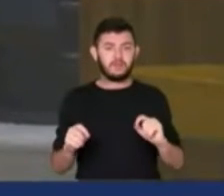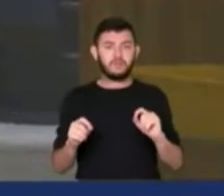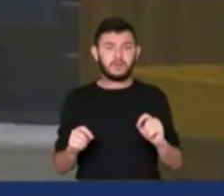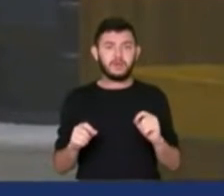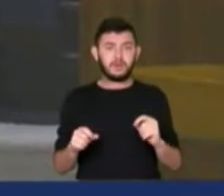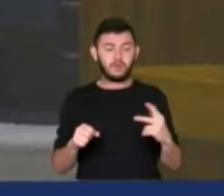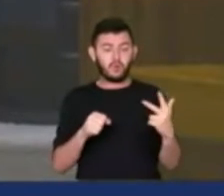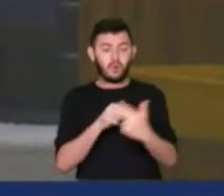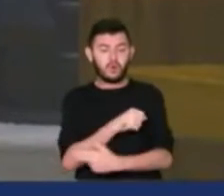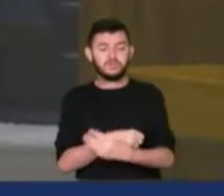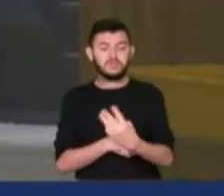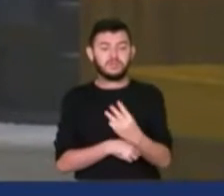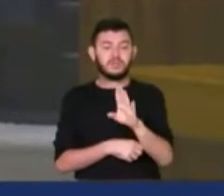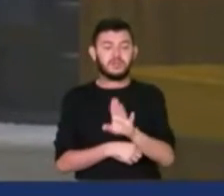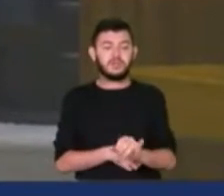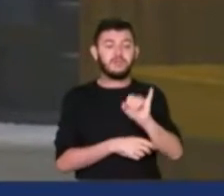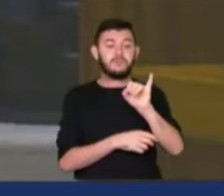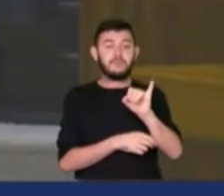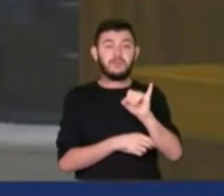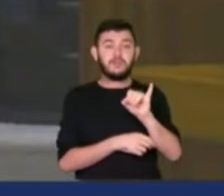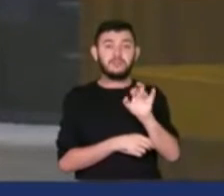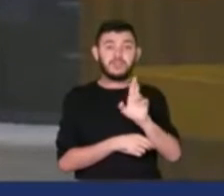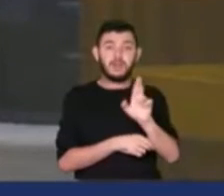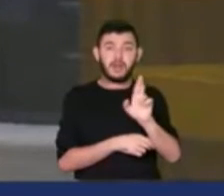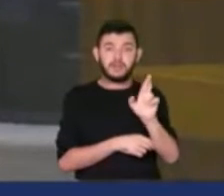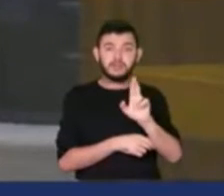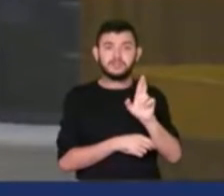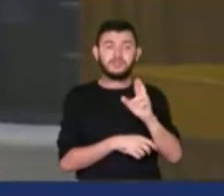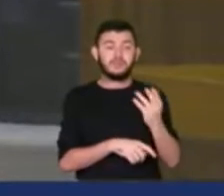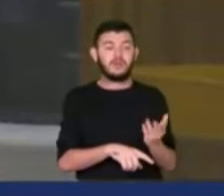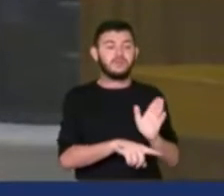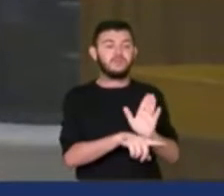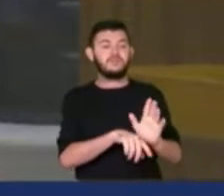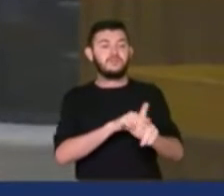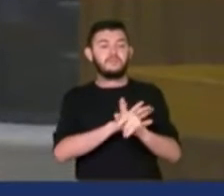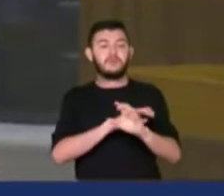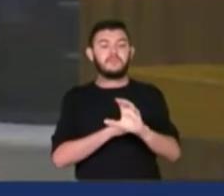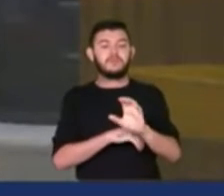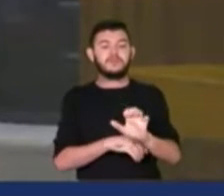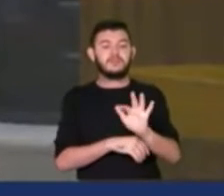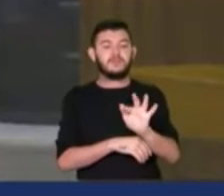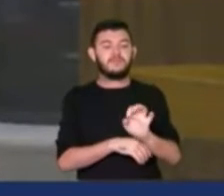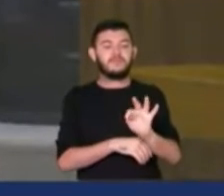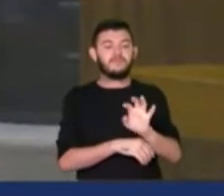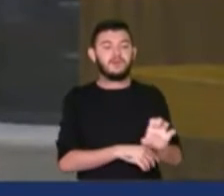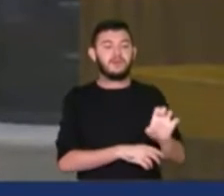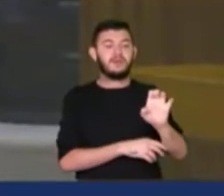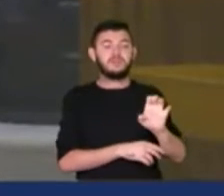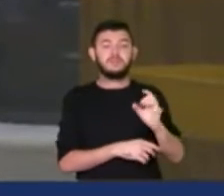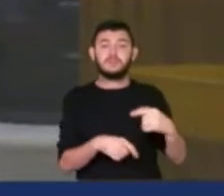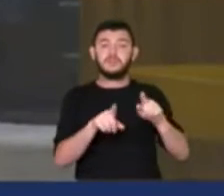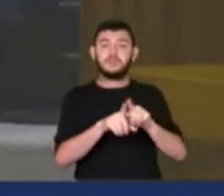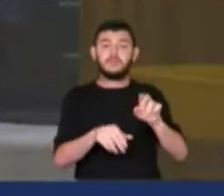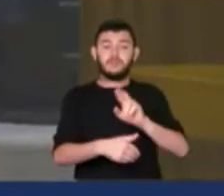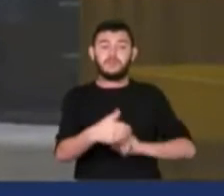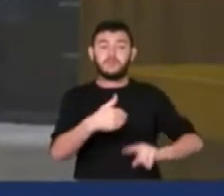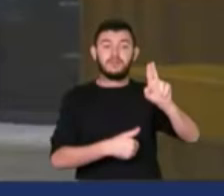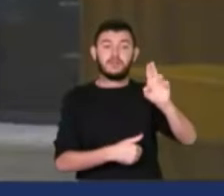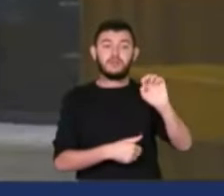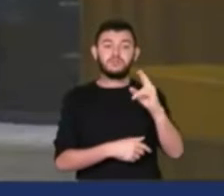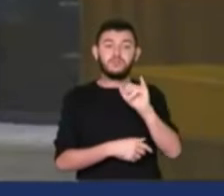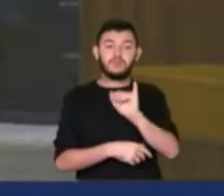manutenção dos CEFETs, institutos federais e universidades. Depois, o corte inicial, que era de 14, na ponta chegava a 20, foi para